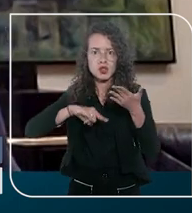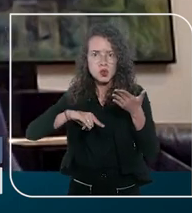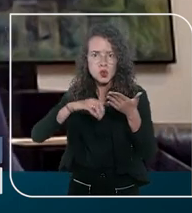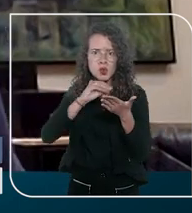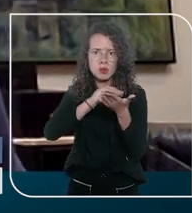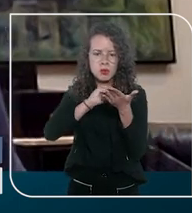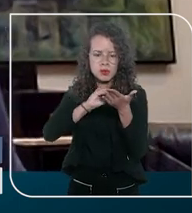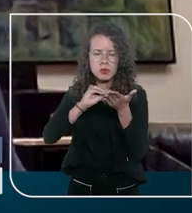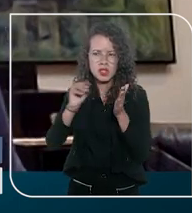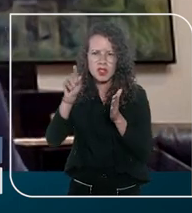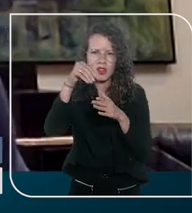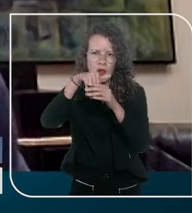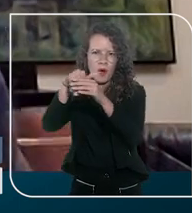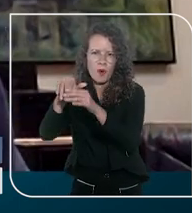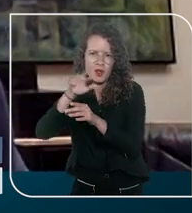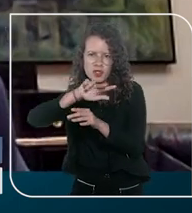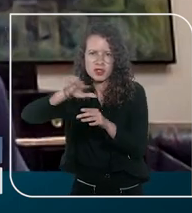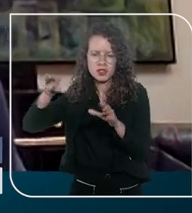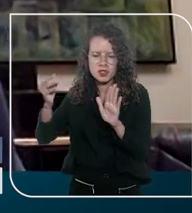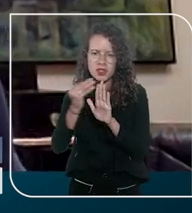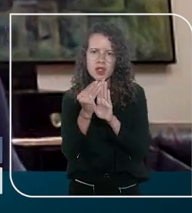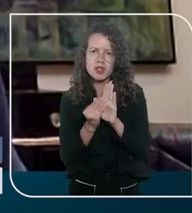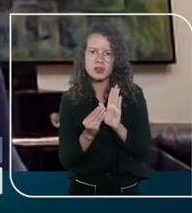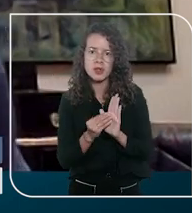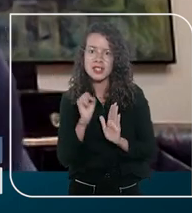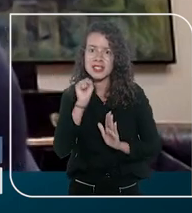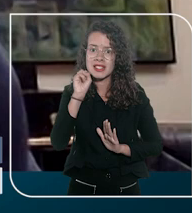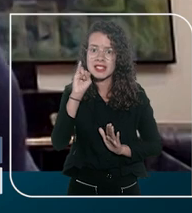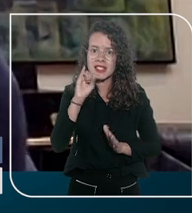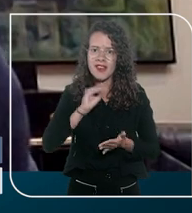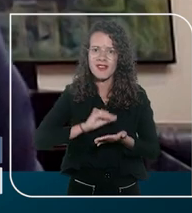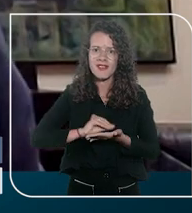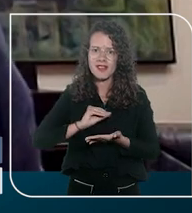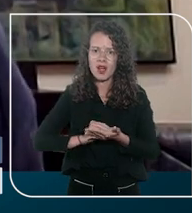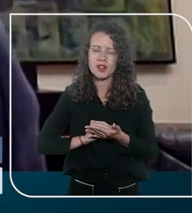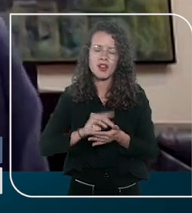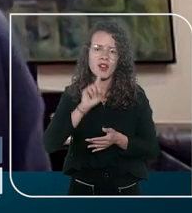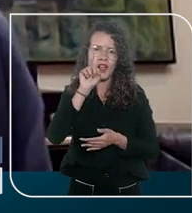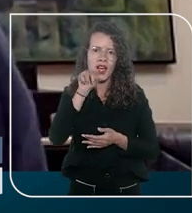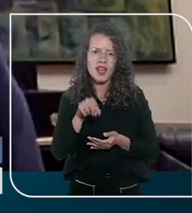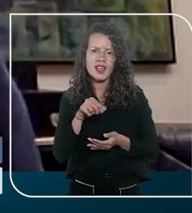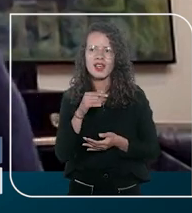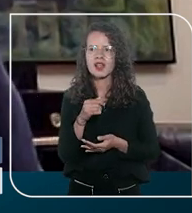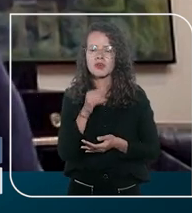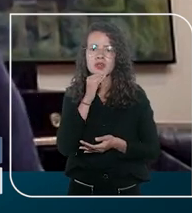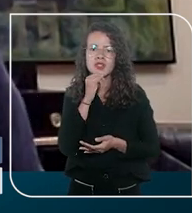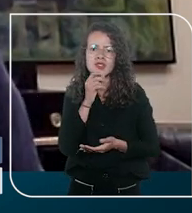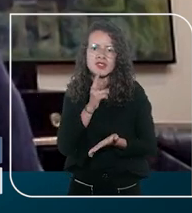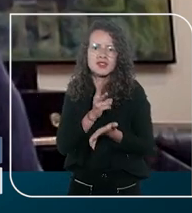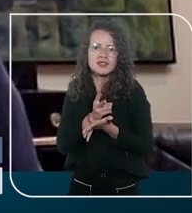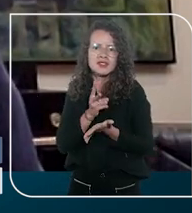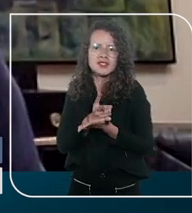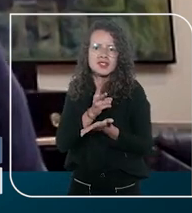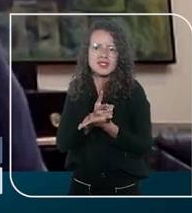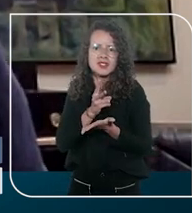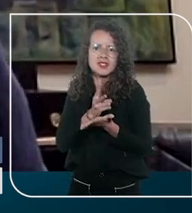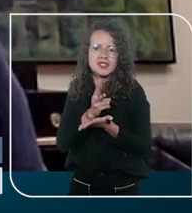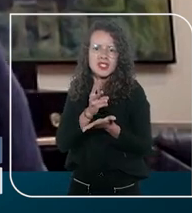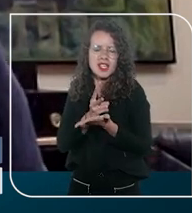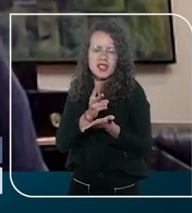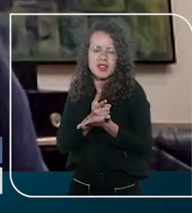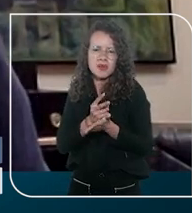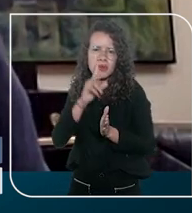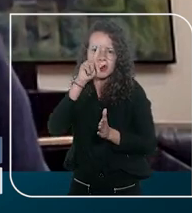paradigma, como a falta deles, como um vício substancial insanável para o recurso.